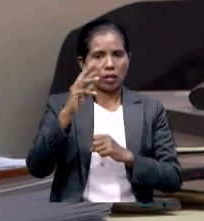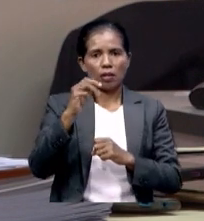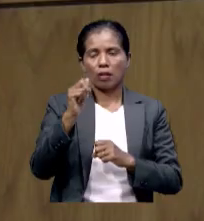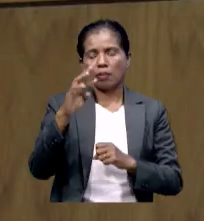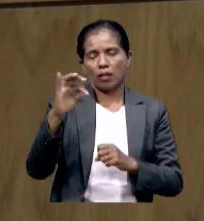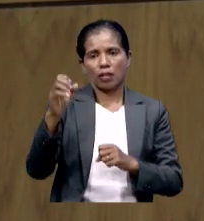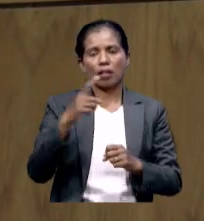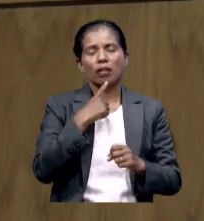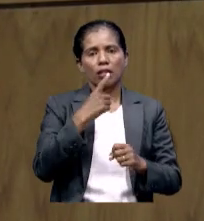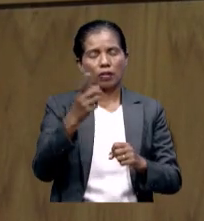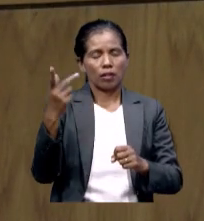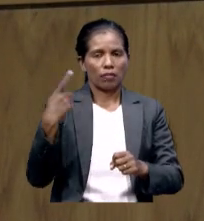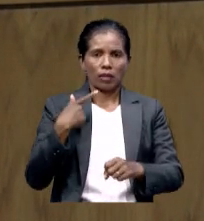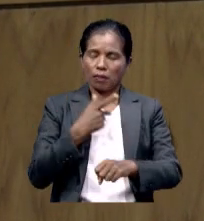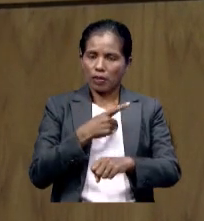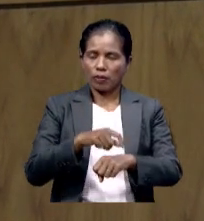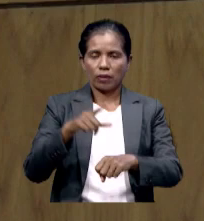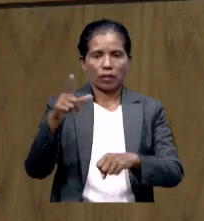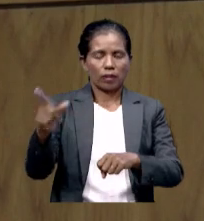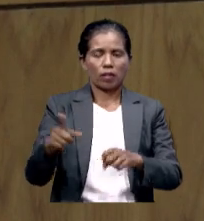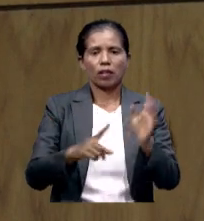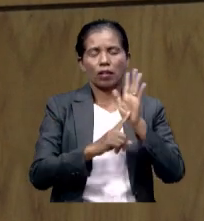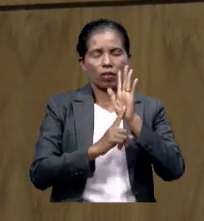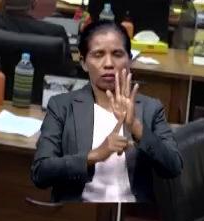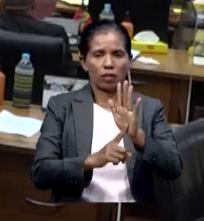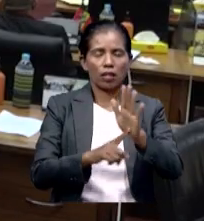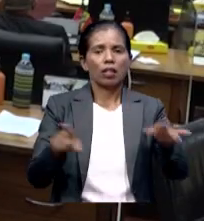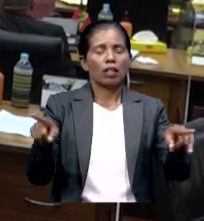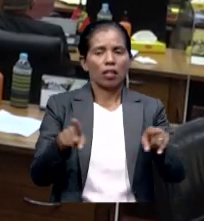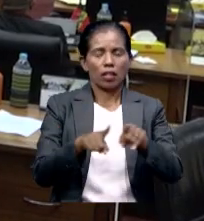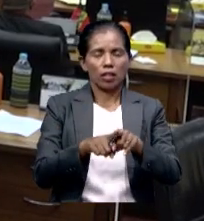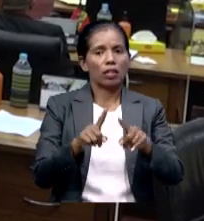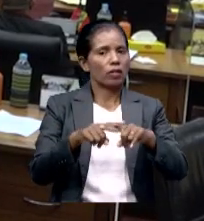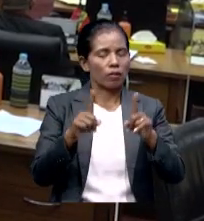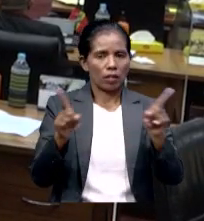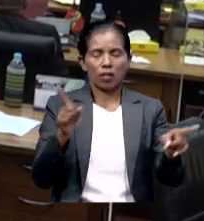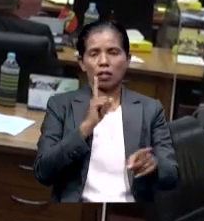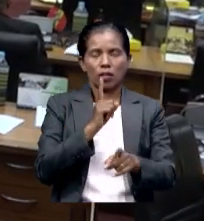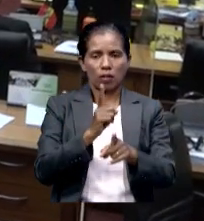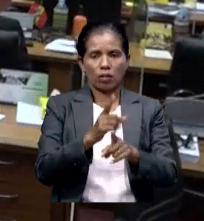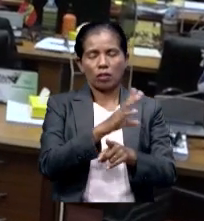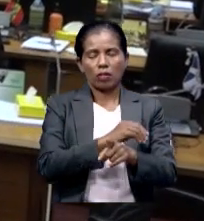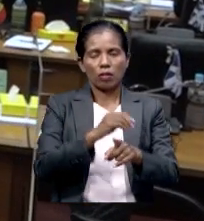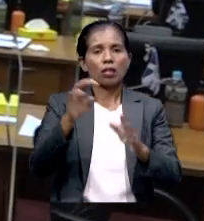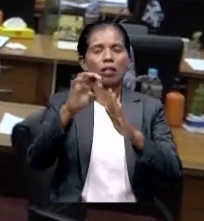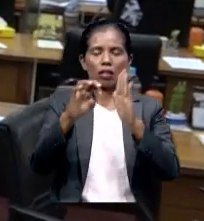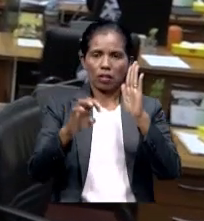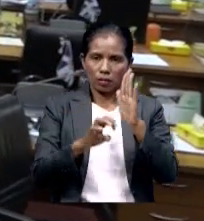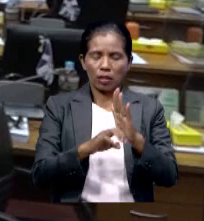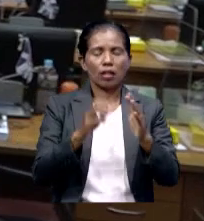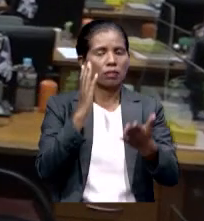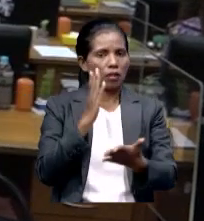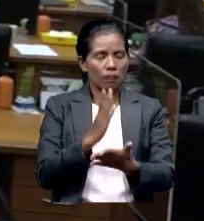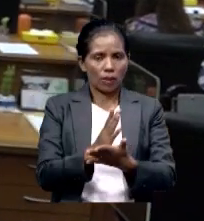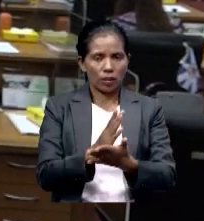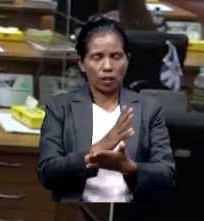nebe Vossai e a Parlamento Nacional, implica posição nebe contrário Tebes, o compromisso do Estado União a prevenir